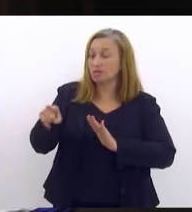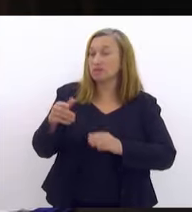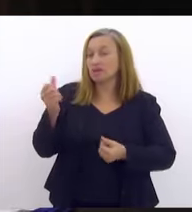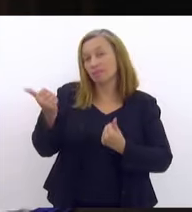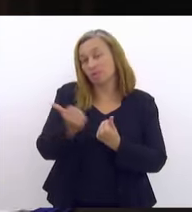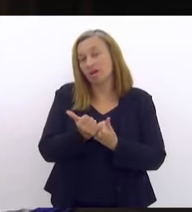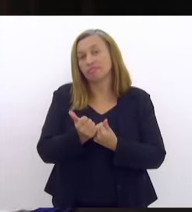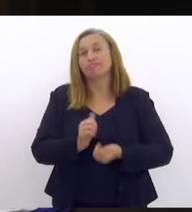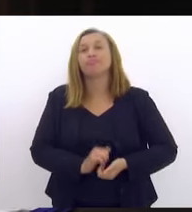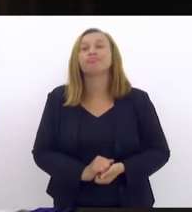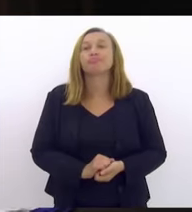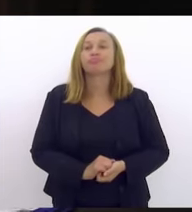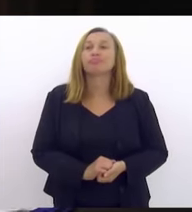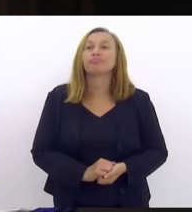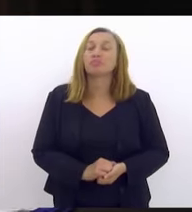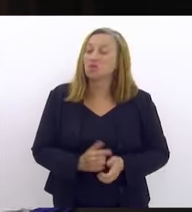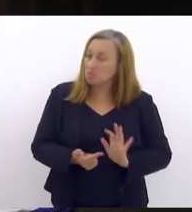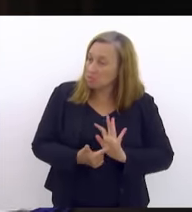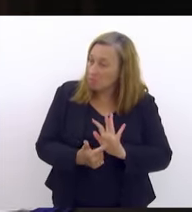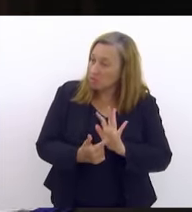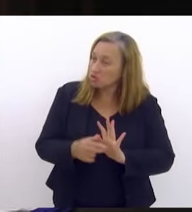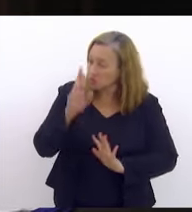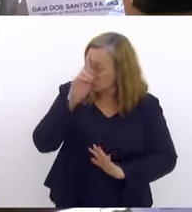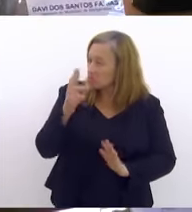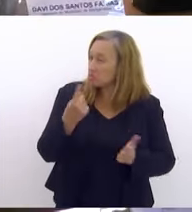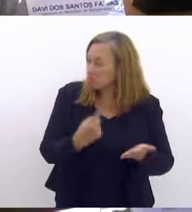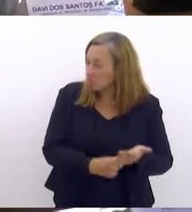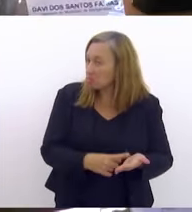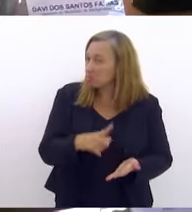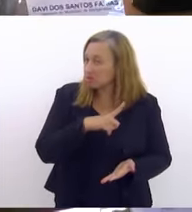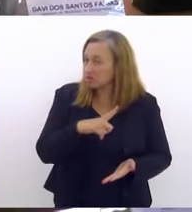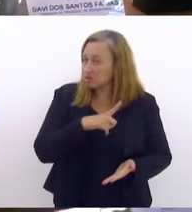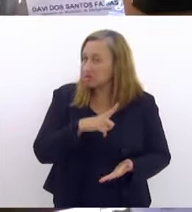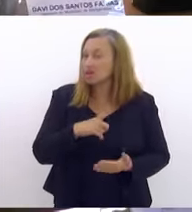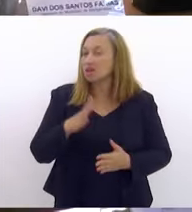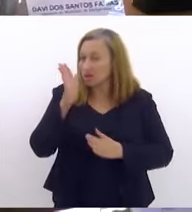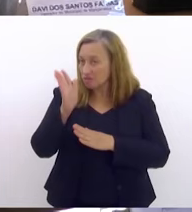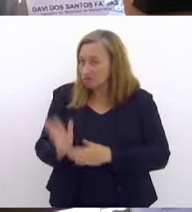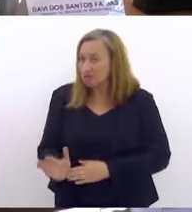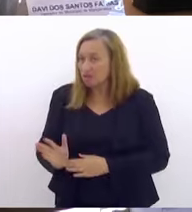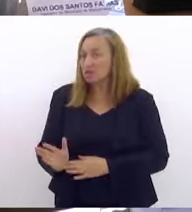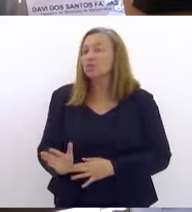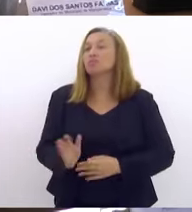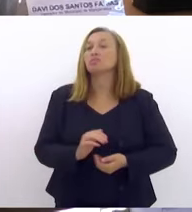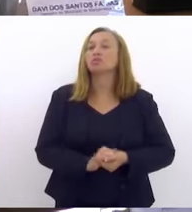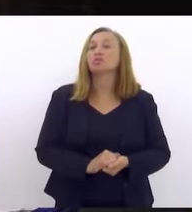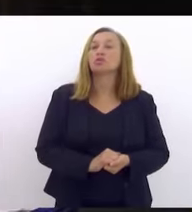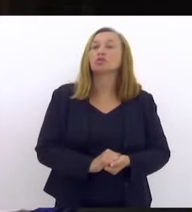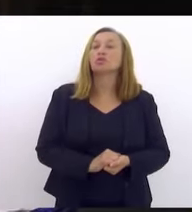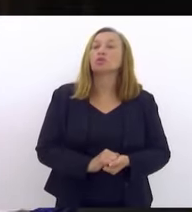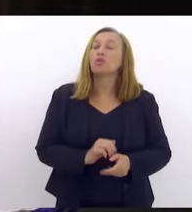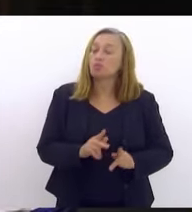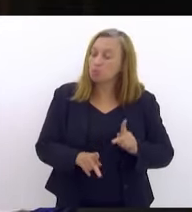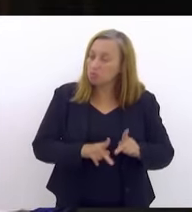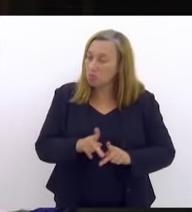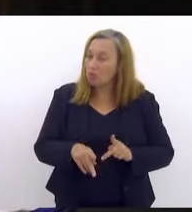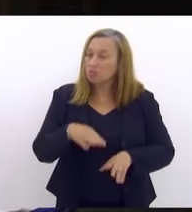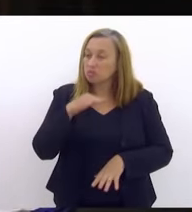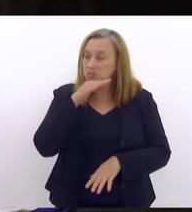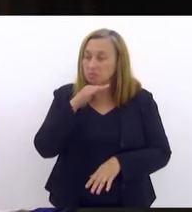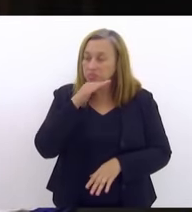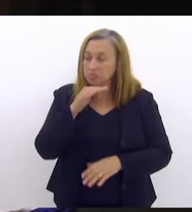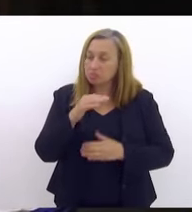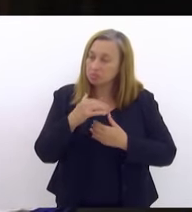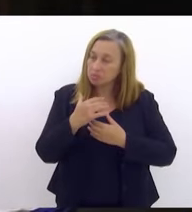apoiaram. Isso mostra que o senhor tem compromisso e tem fidelidade com aqueles que te